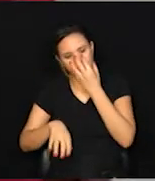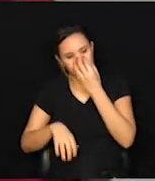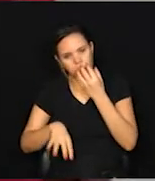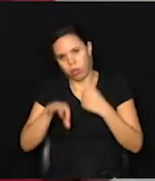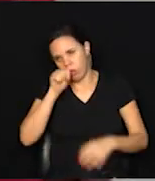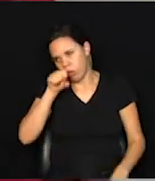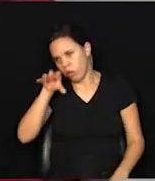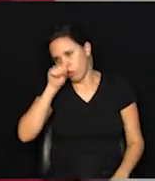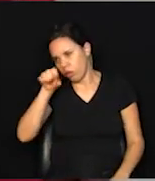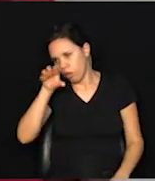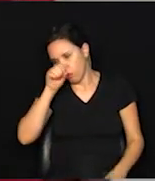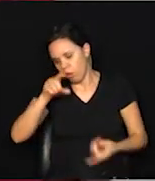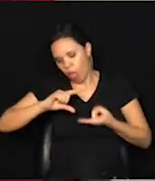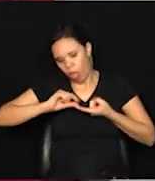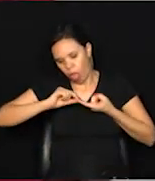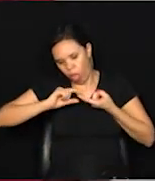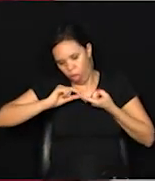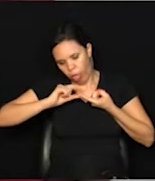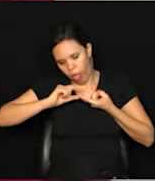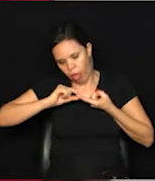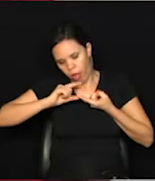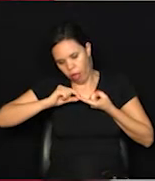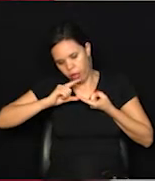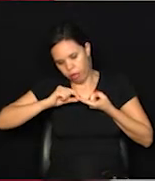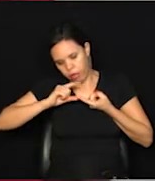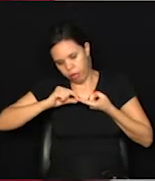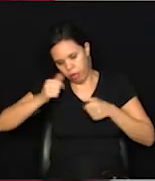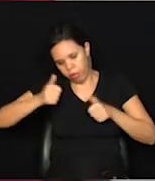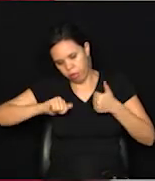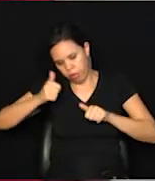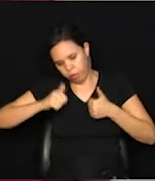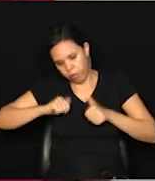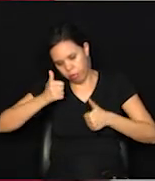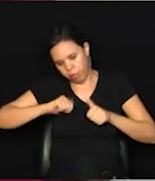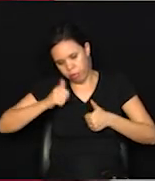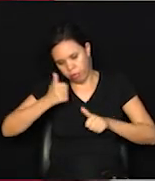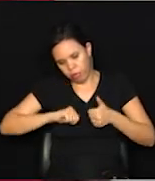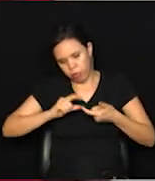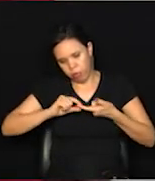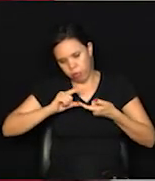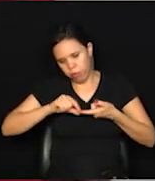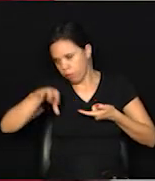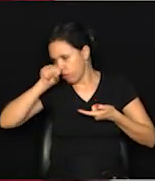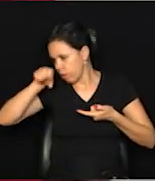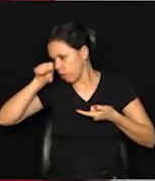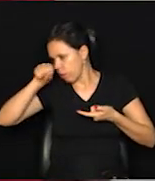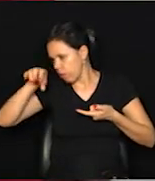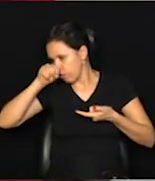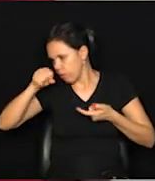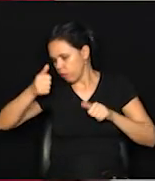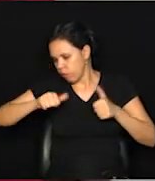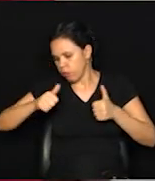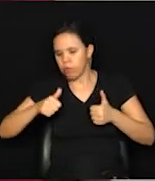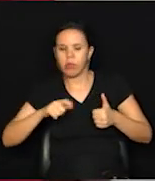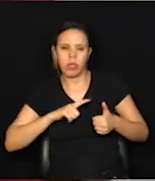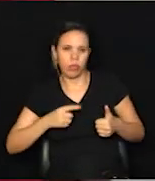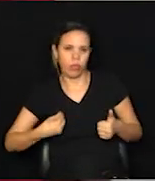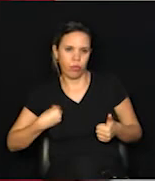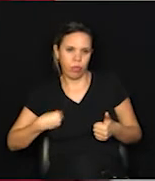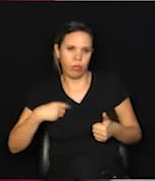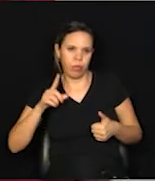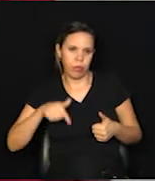da oximetria. É um aparelhinho muito simples que é colocado na ponta do dedo, avalia a saturação e ali existe um